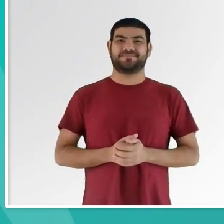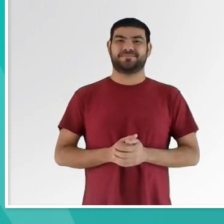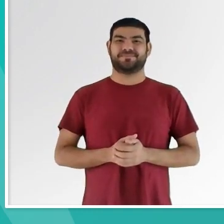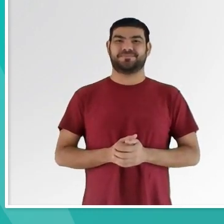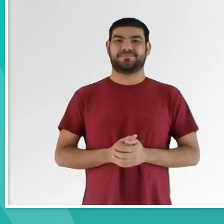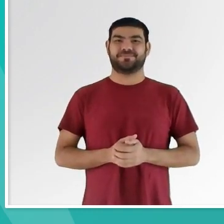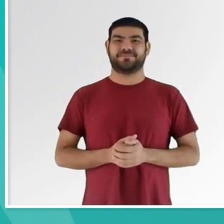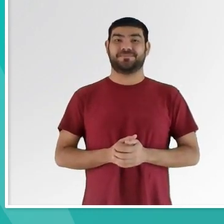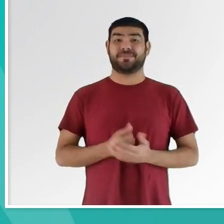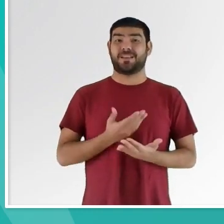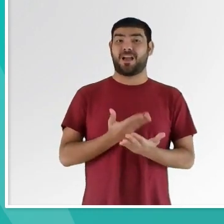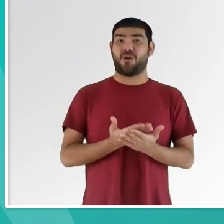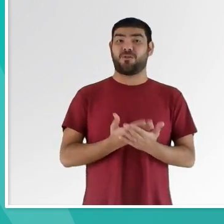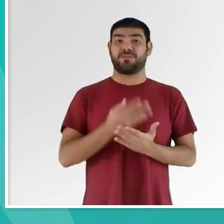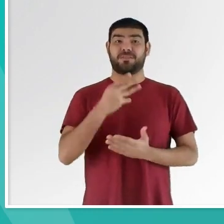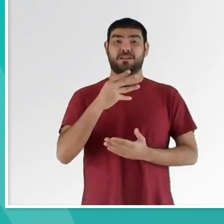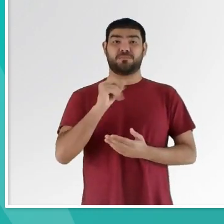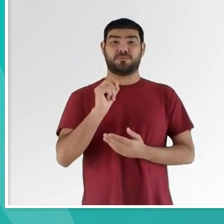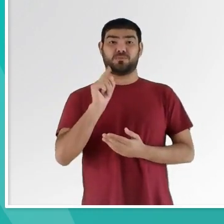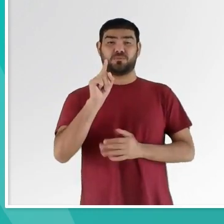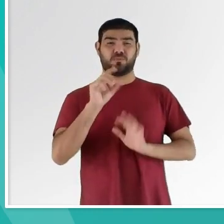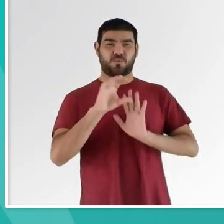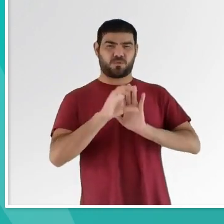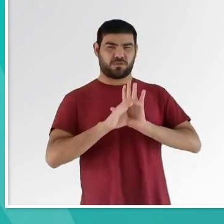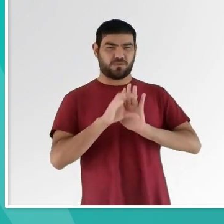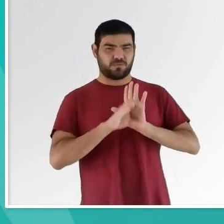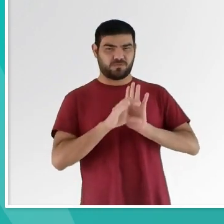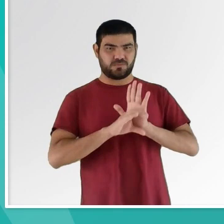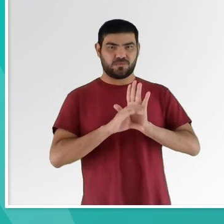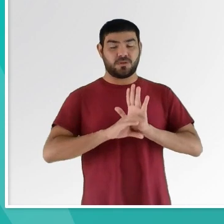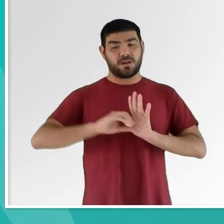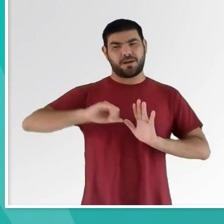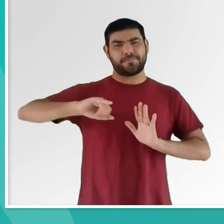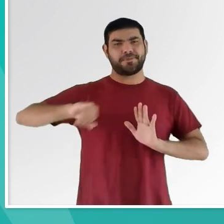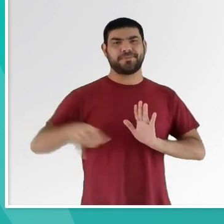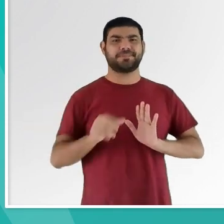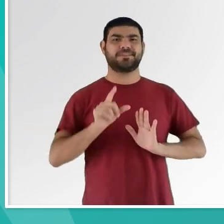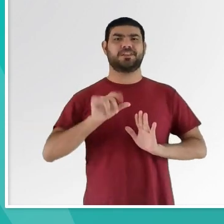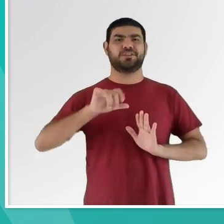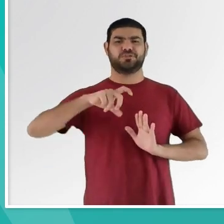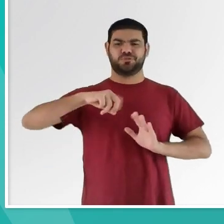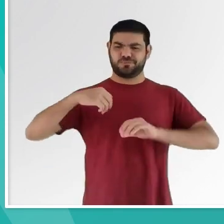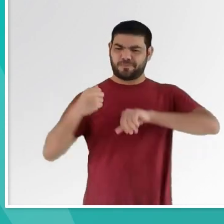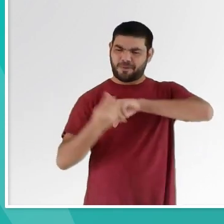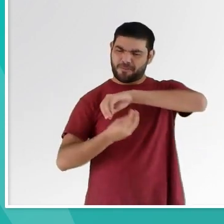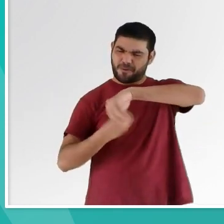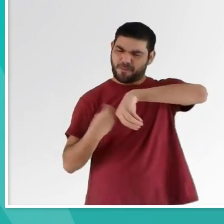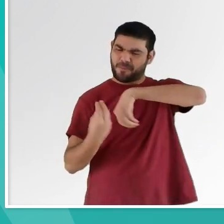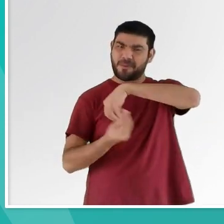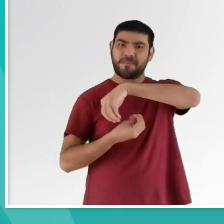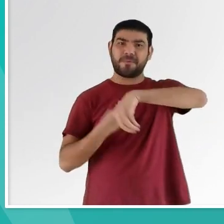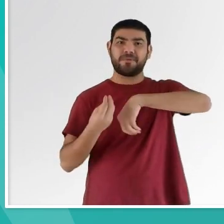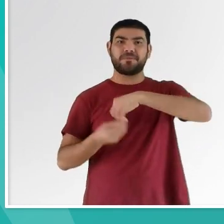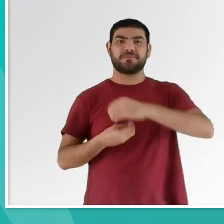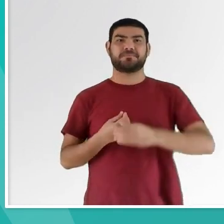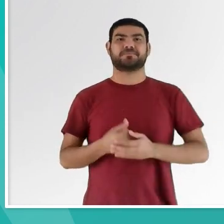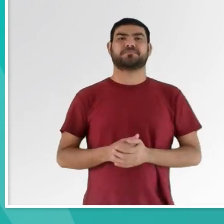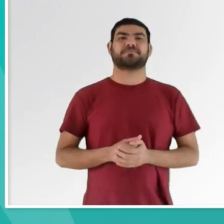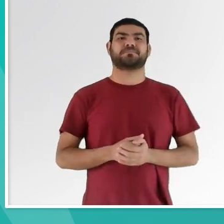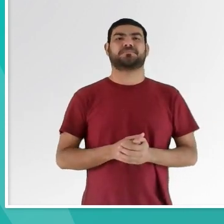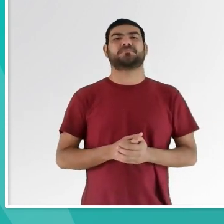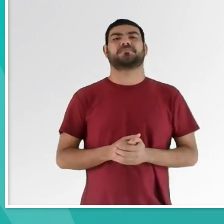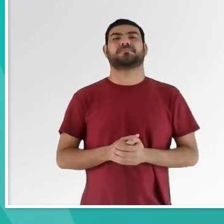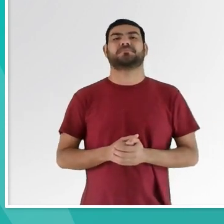Aula 3.1. Conteúdos. Reaproveitamento do lixo por meio da reciclagem. Desenho.